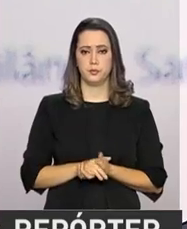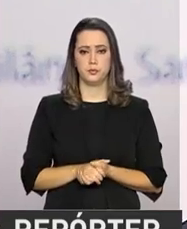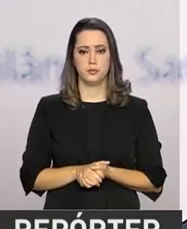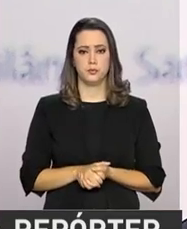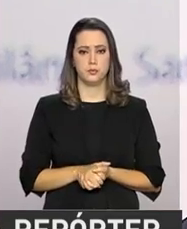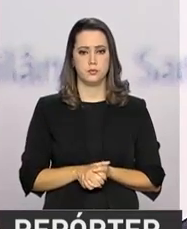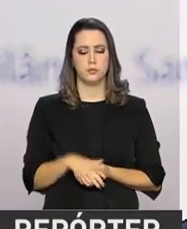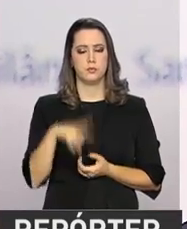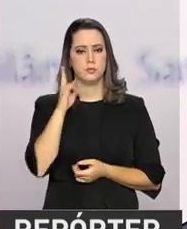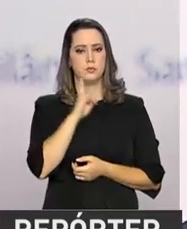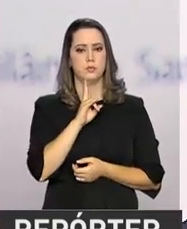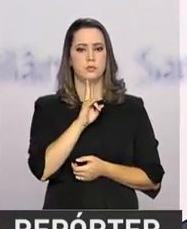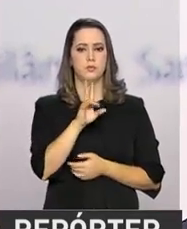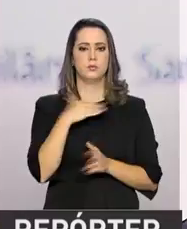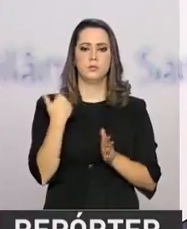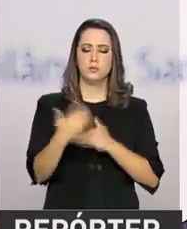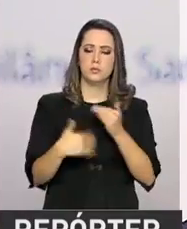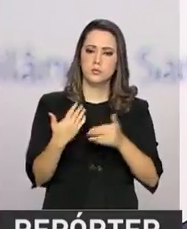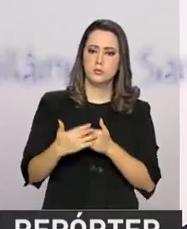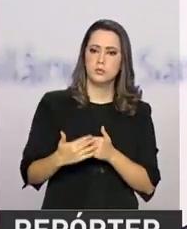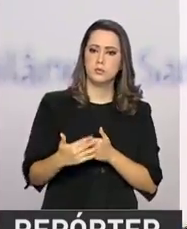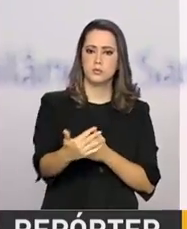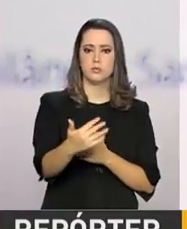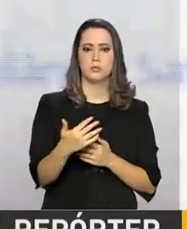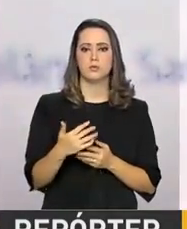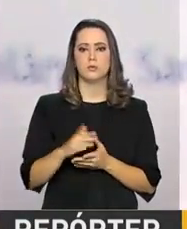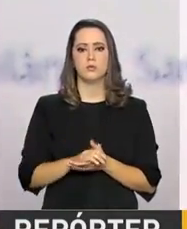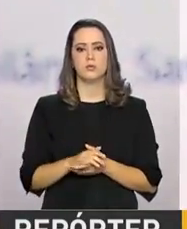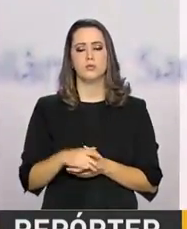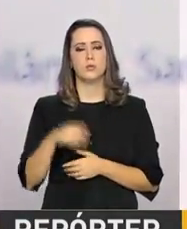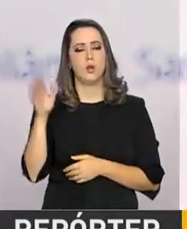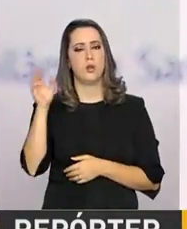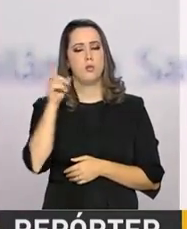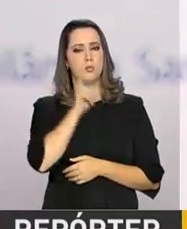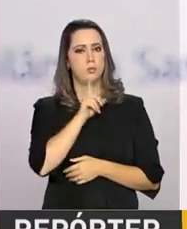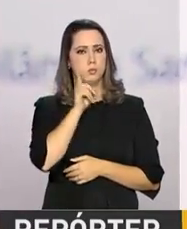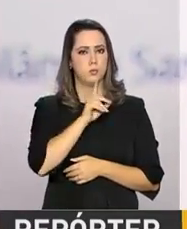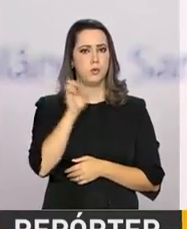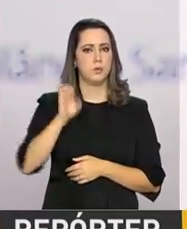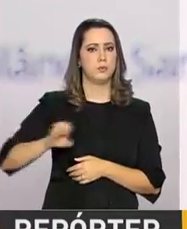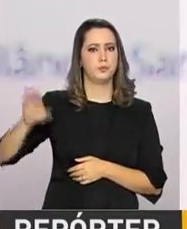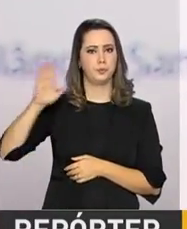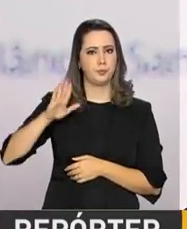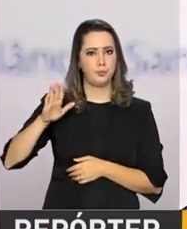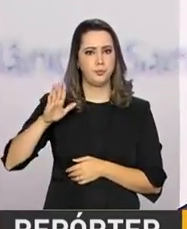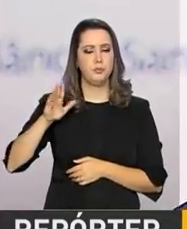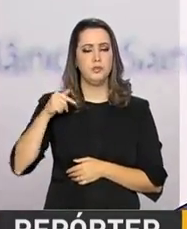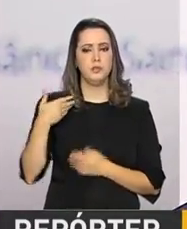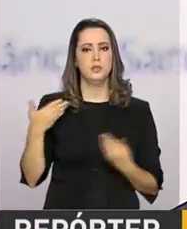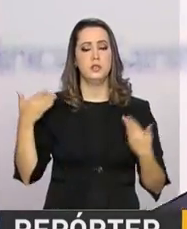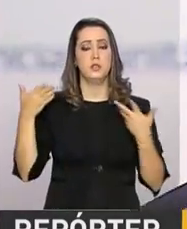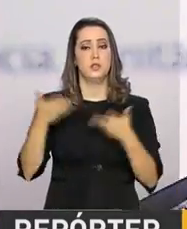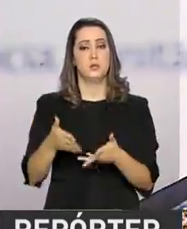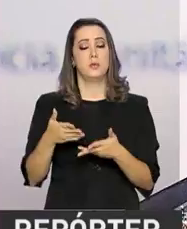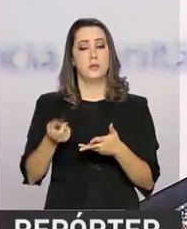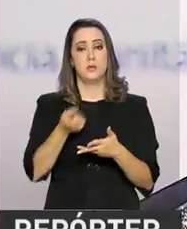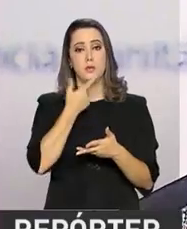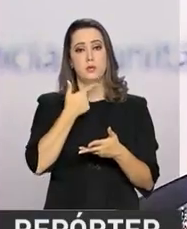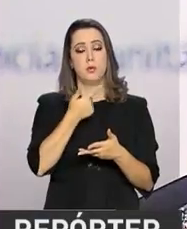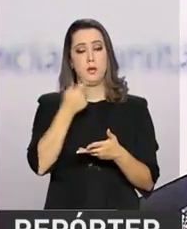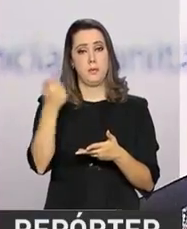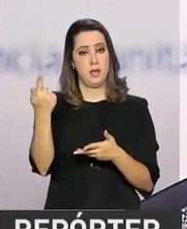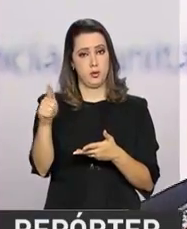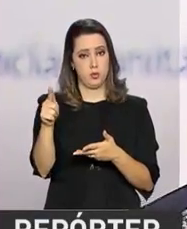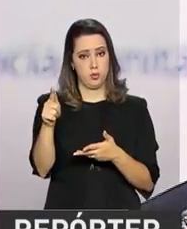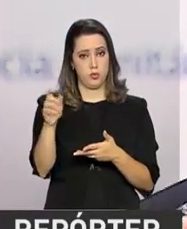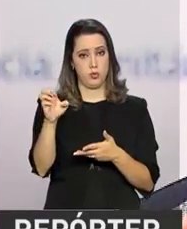acompanhando uma tendência global que se observa nos estados unidos na europa a participação dos genéricos e similares